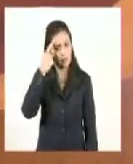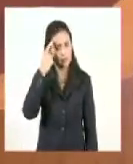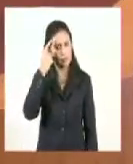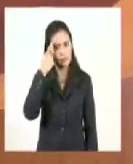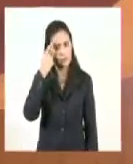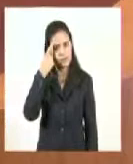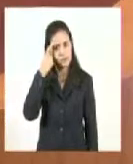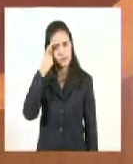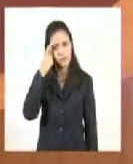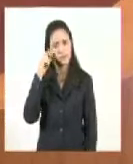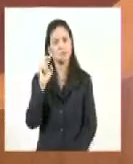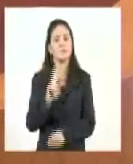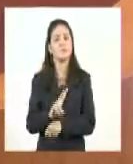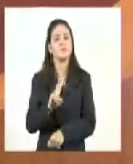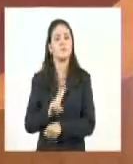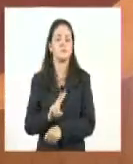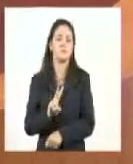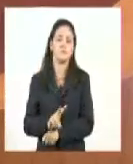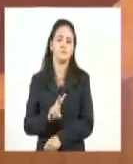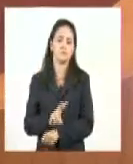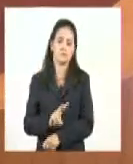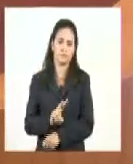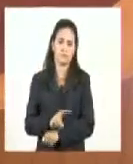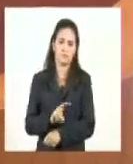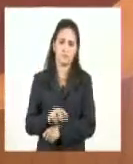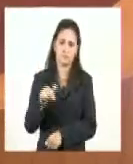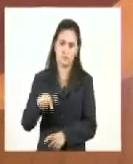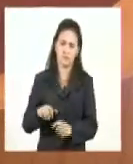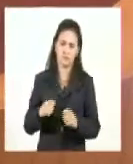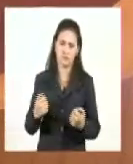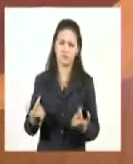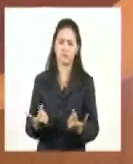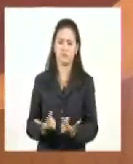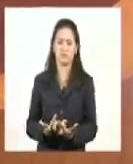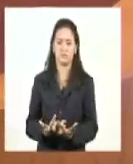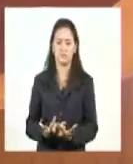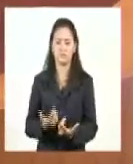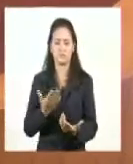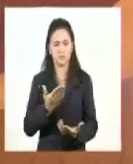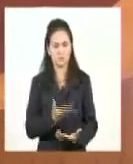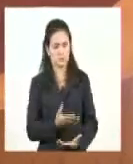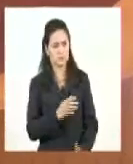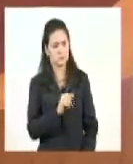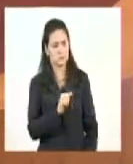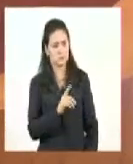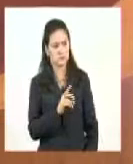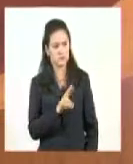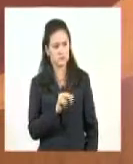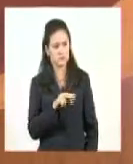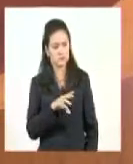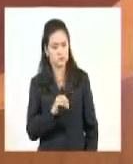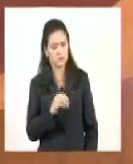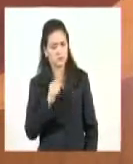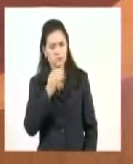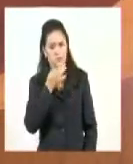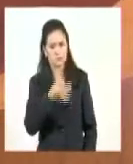as defesas que fazemos aqui nessa casa, deputado Adriano. Pode se pronunciar.